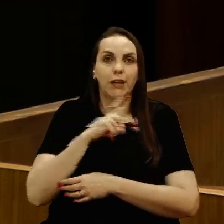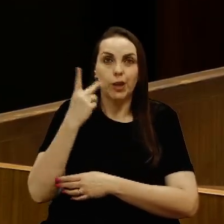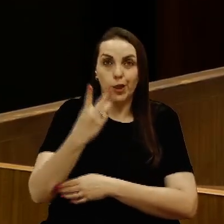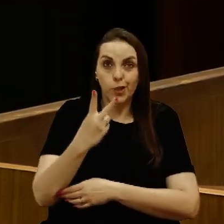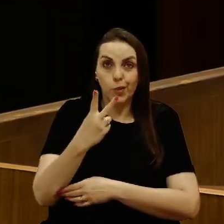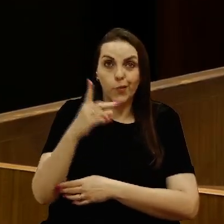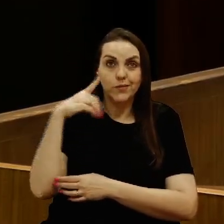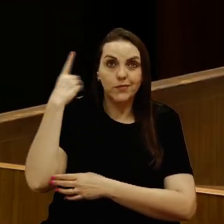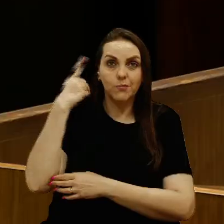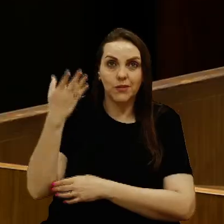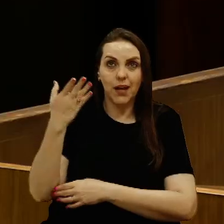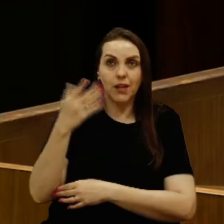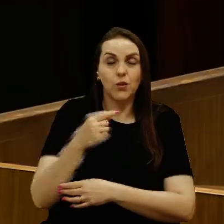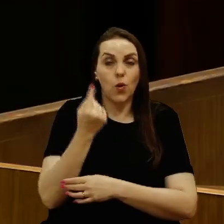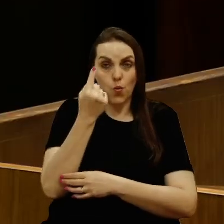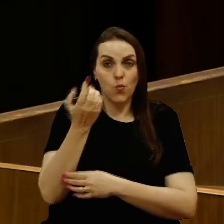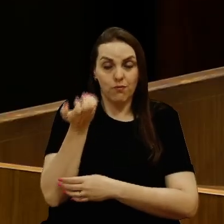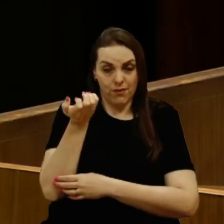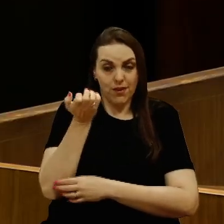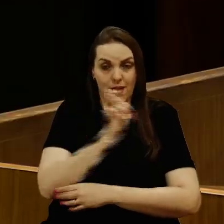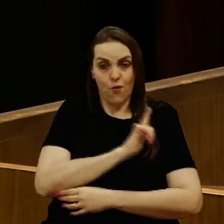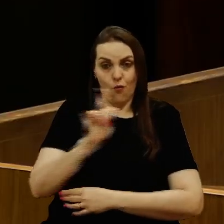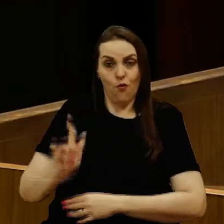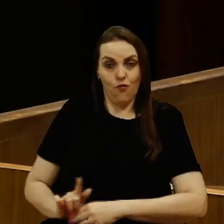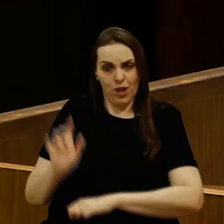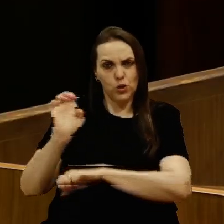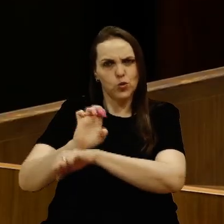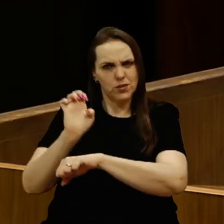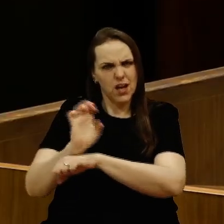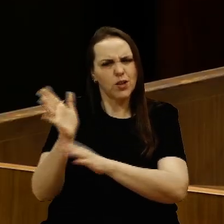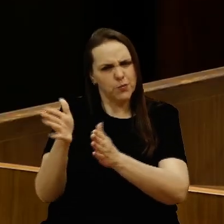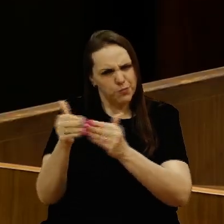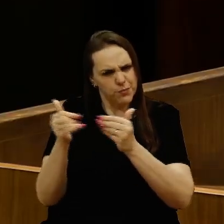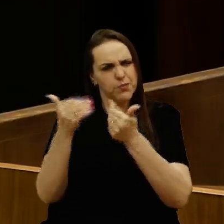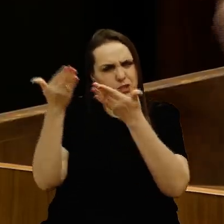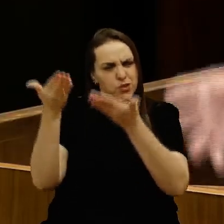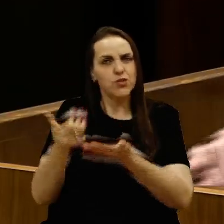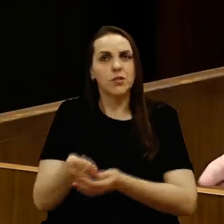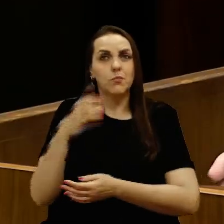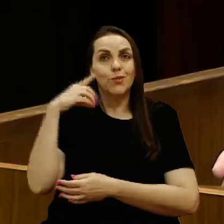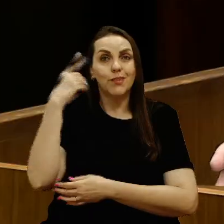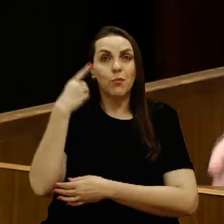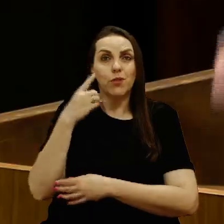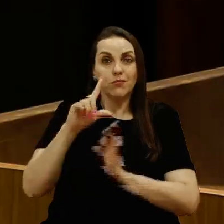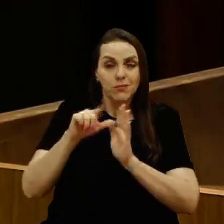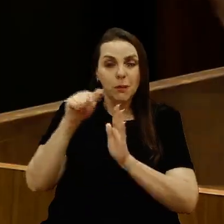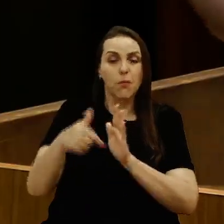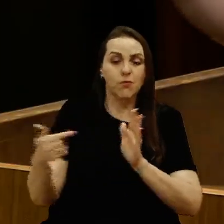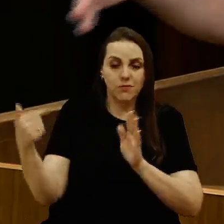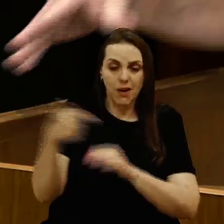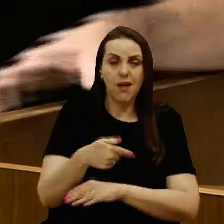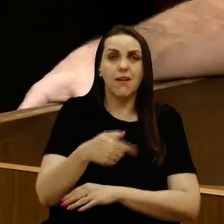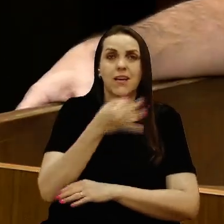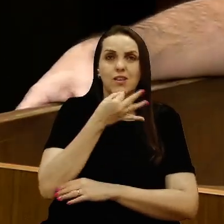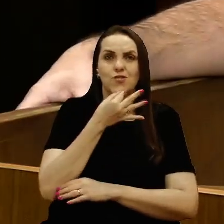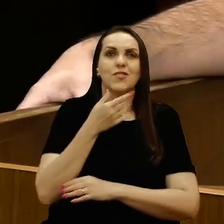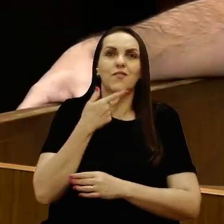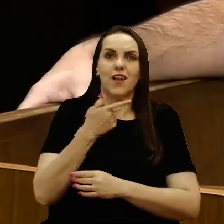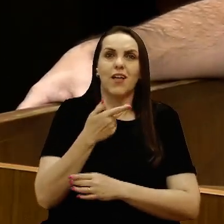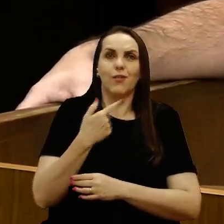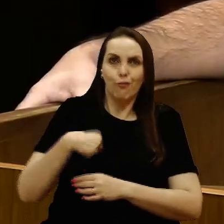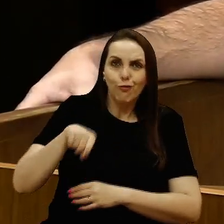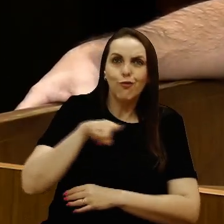ao governo do Estado, né, pedir para os deputados, né, para depois eles poderem bater aqui em Caxias e dizer: olha, nós ajudamos a zerar a lista de